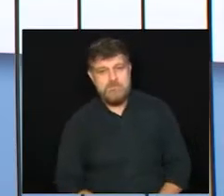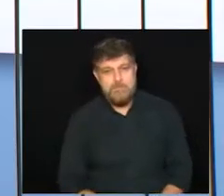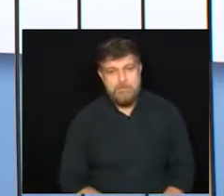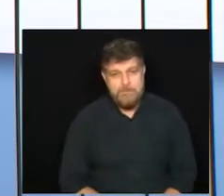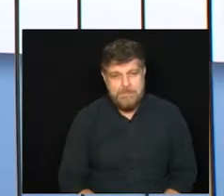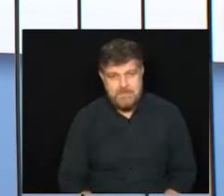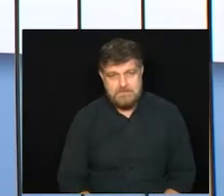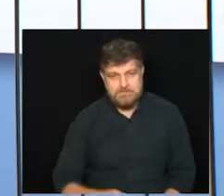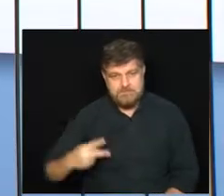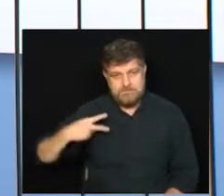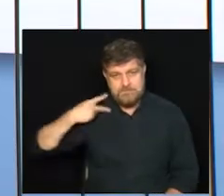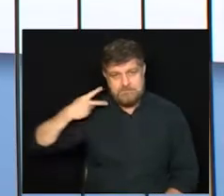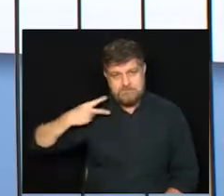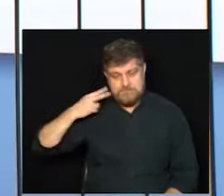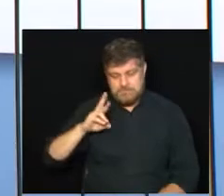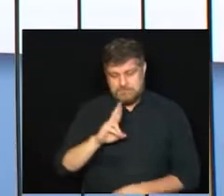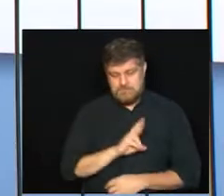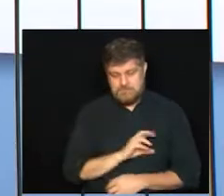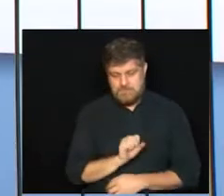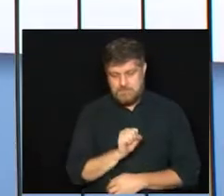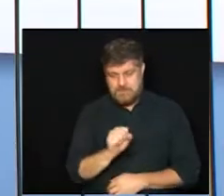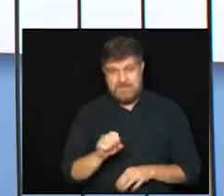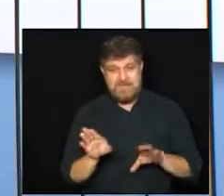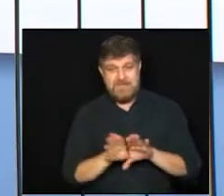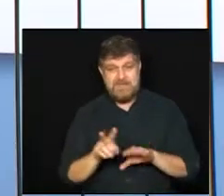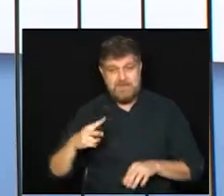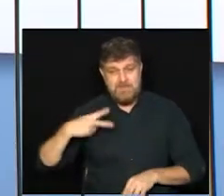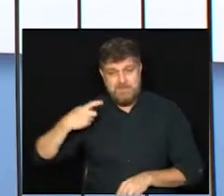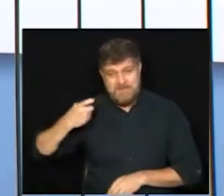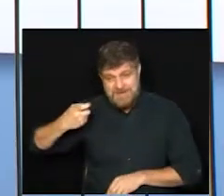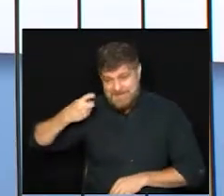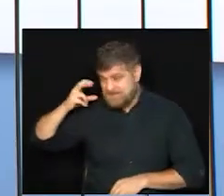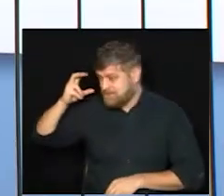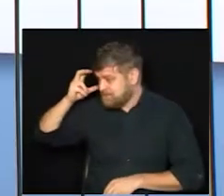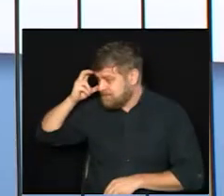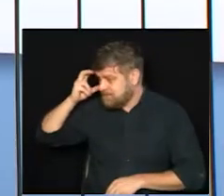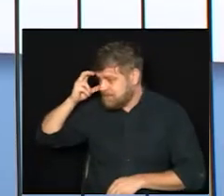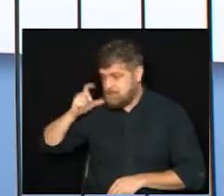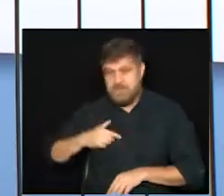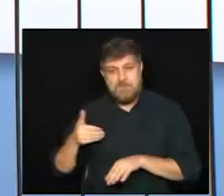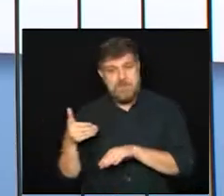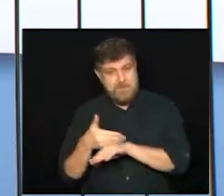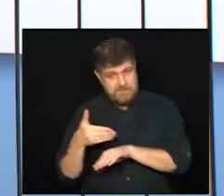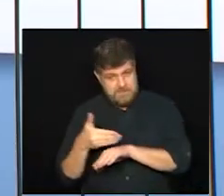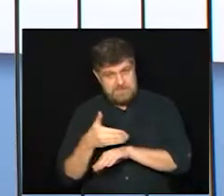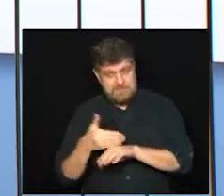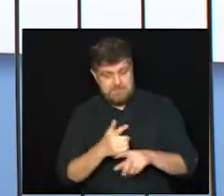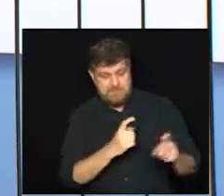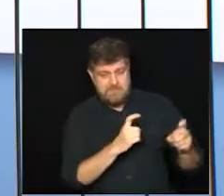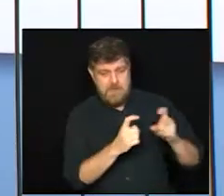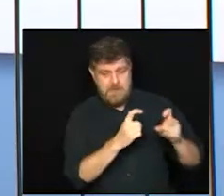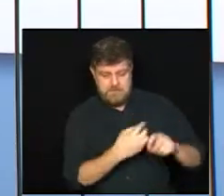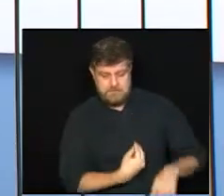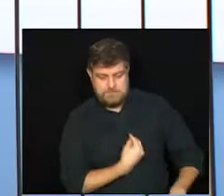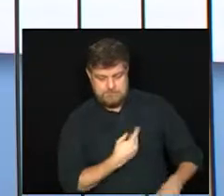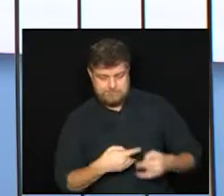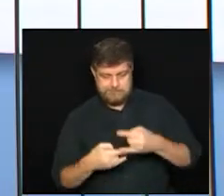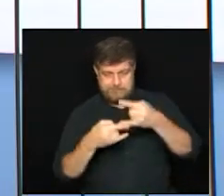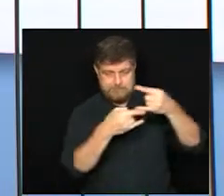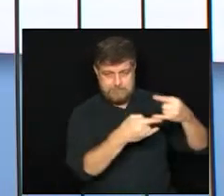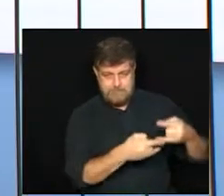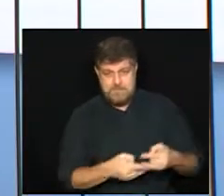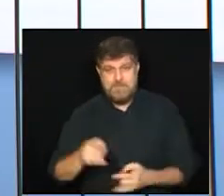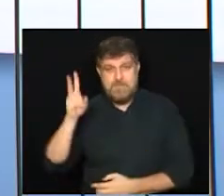O vereador Luiz Rossini e o ex-vereador Carlão do PT também participaram da reunião. Lembrando que essa